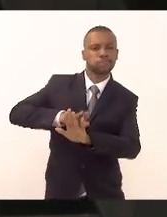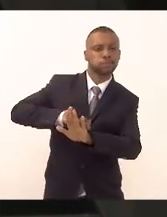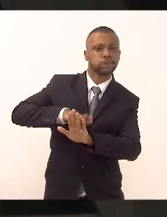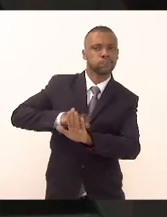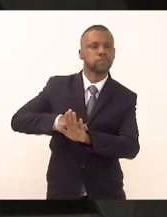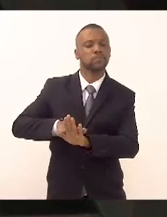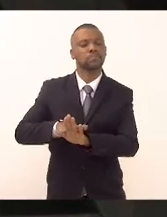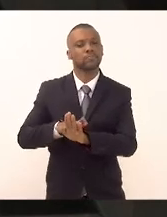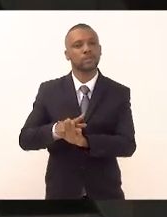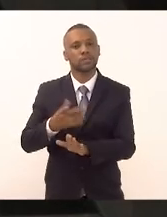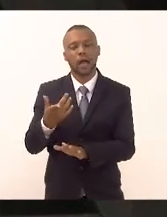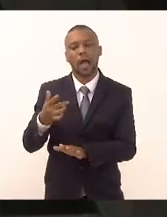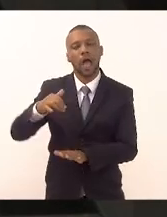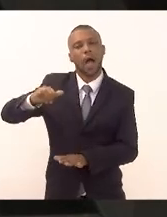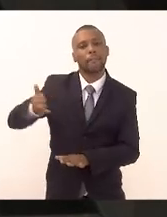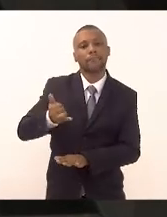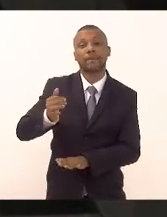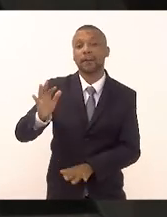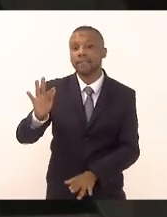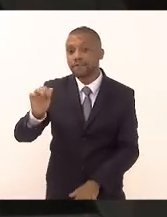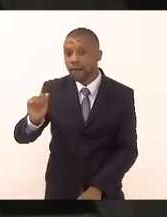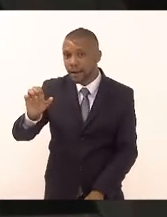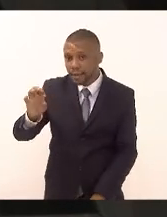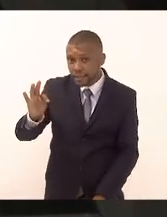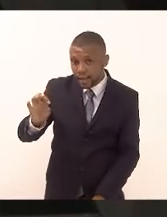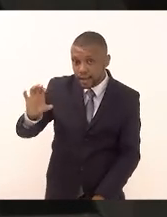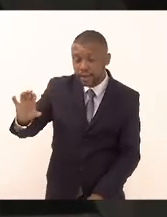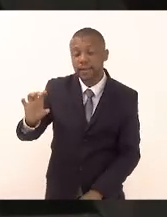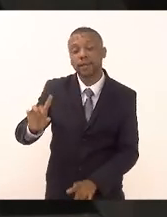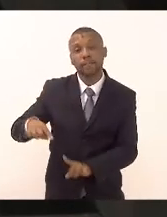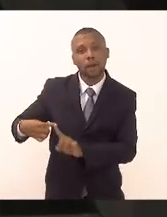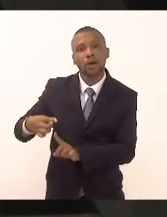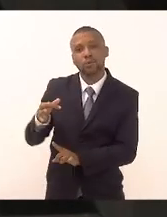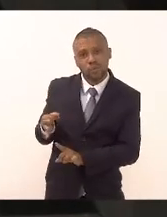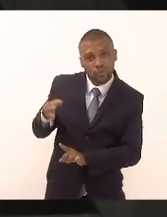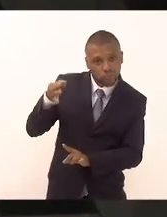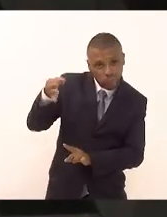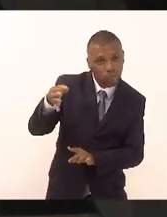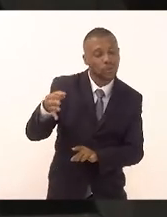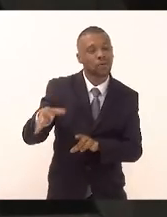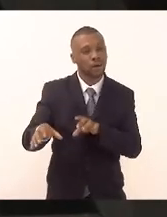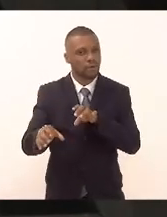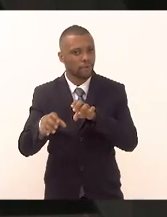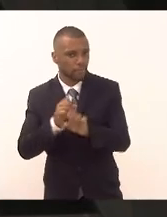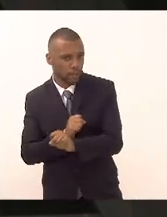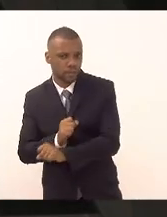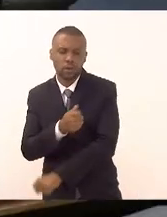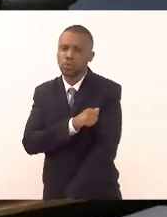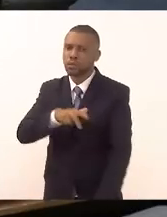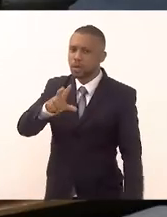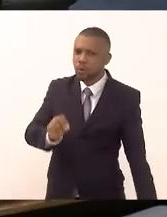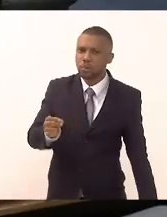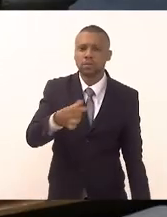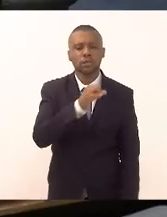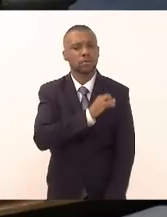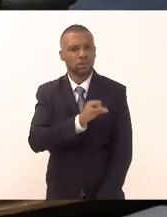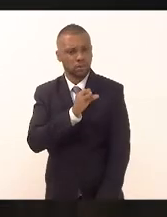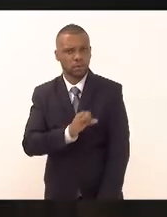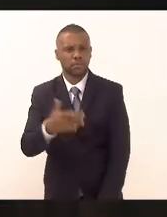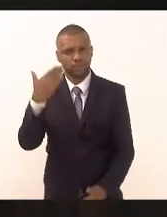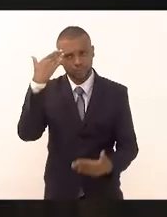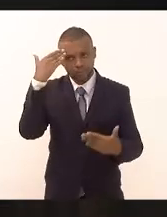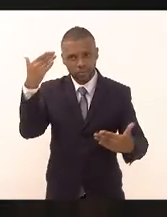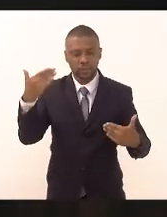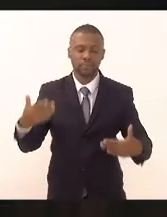usando a FAETEC e usando, sobretudo, o destino, o futuro e a formação da nossa juventude do Rio de Janeiro. Muito obrigado. Nada